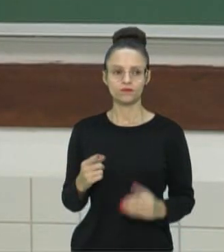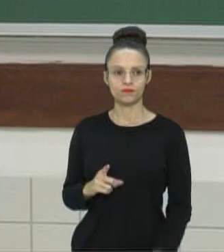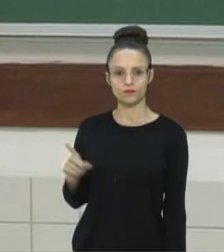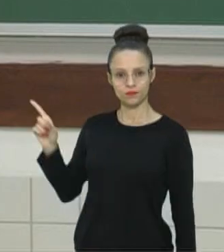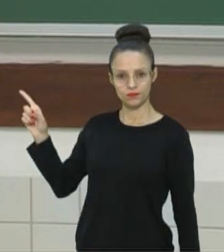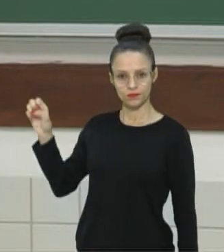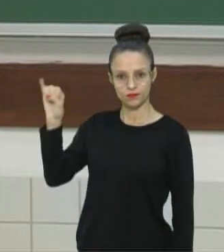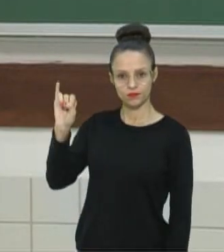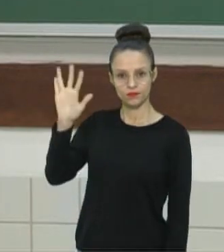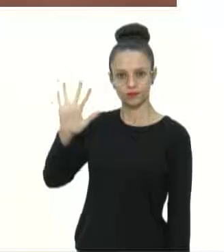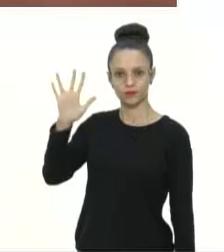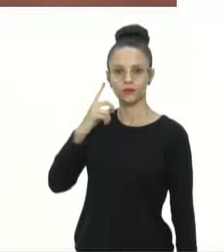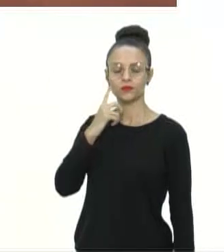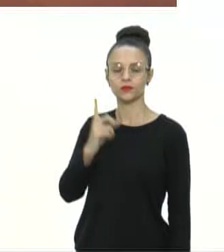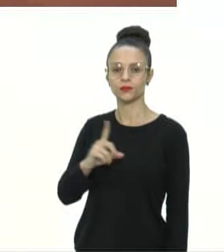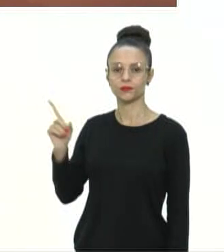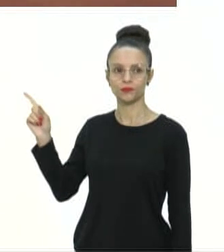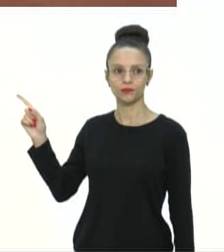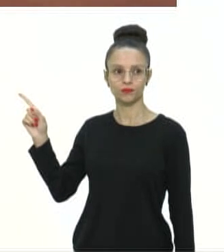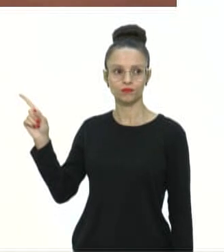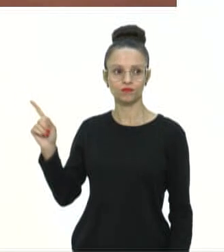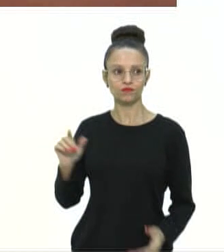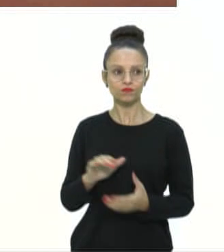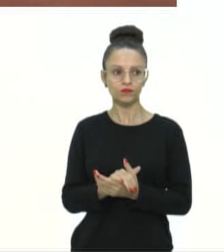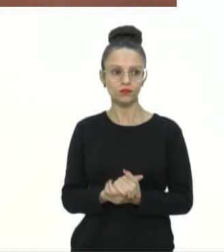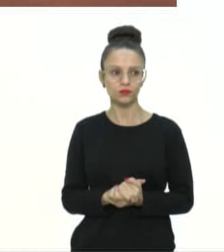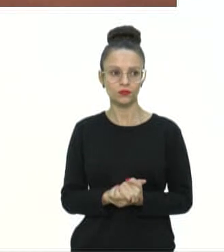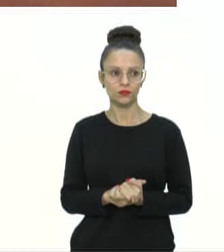aqui que vocês estão vendo do lado,